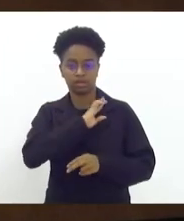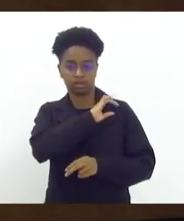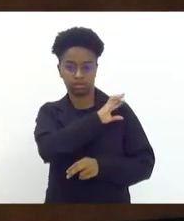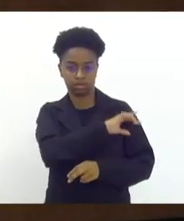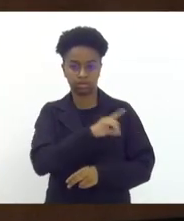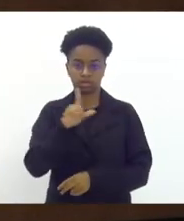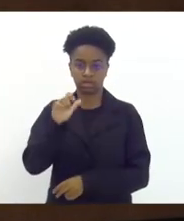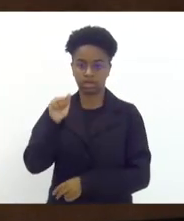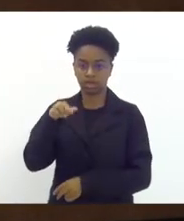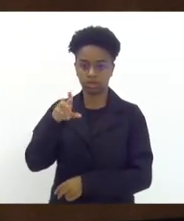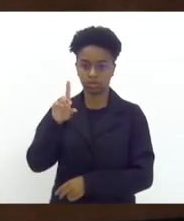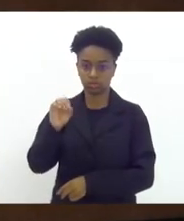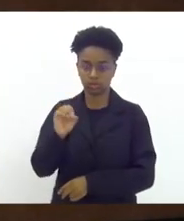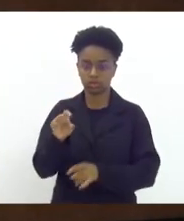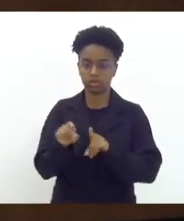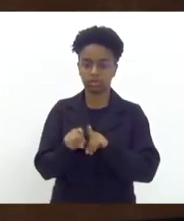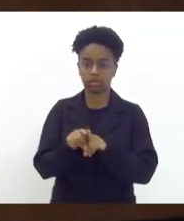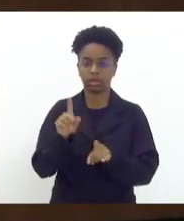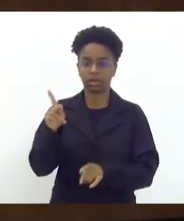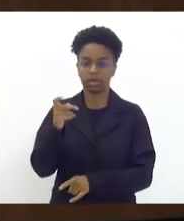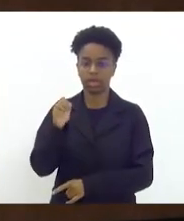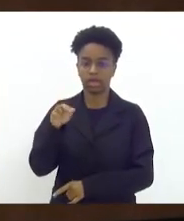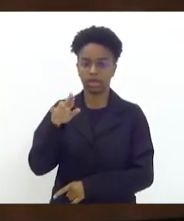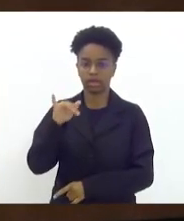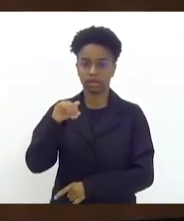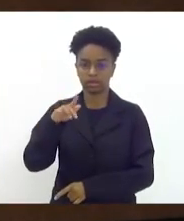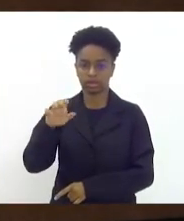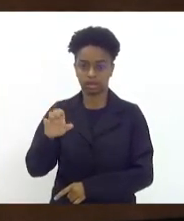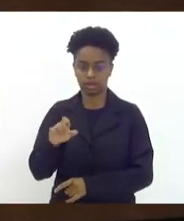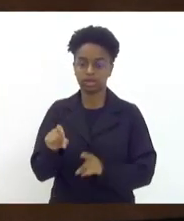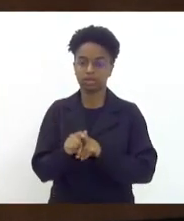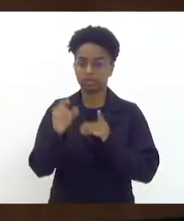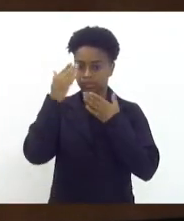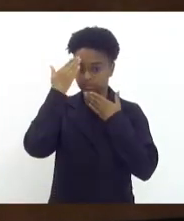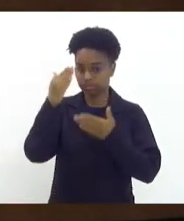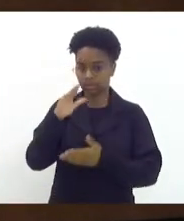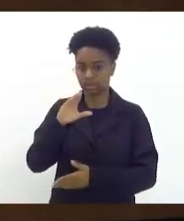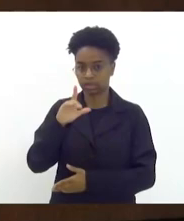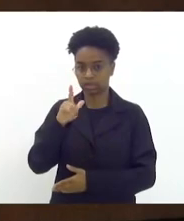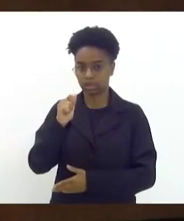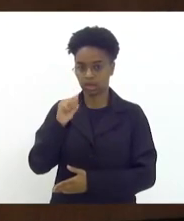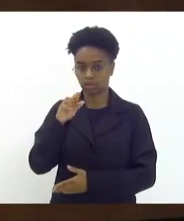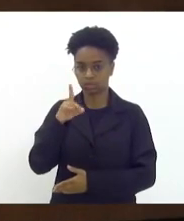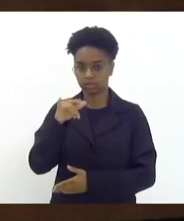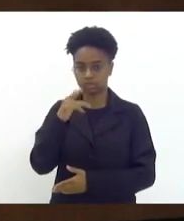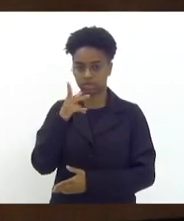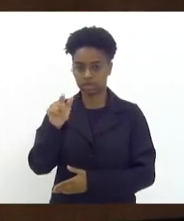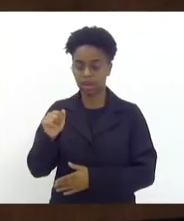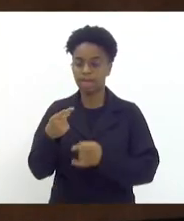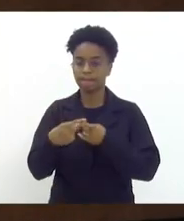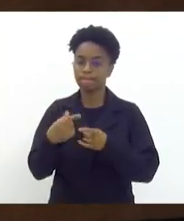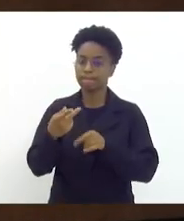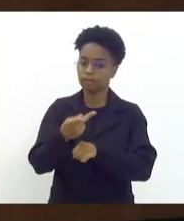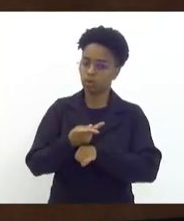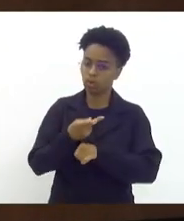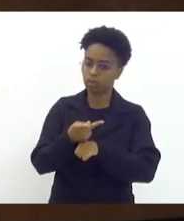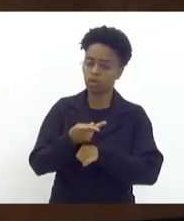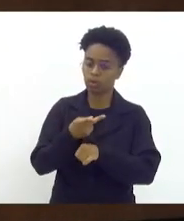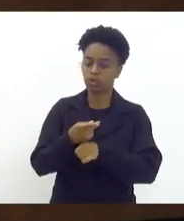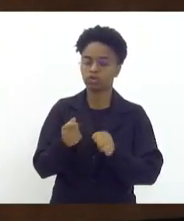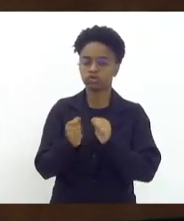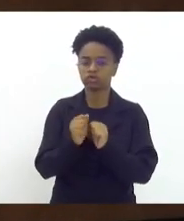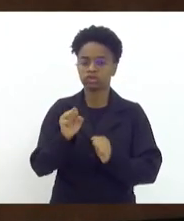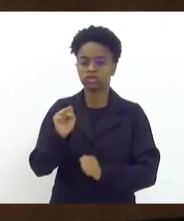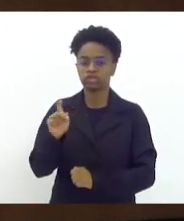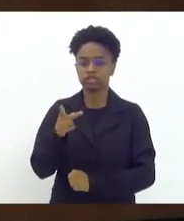Henrique eu quero falar de forma especial uma viúva que é Claudinha que me procurou diversas vezes junto com a Sheila